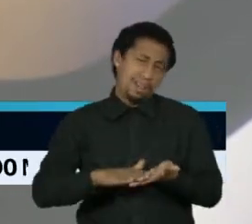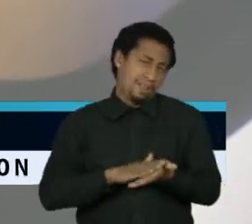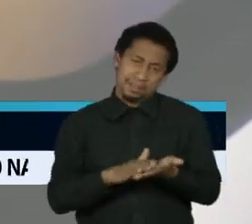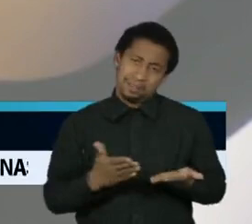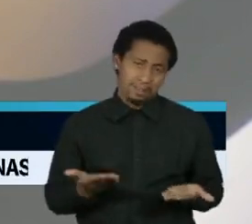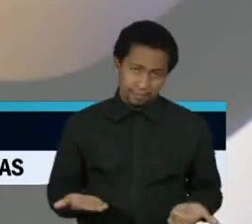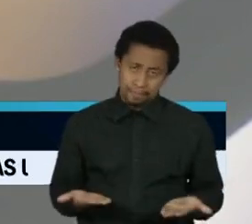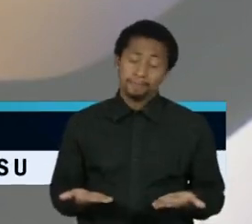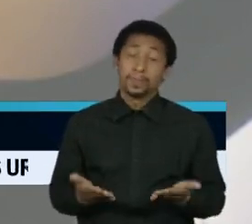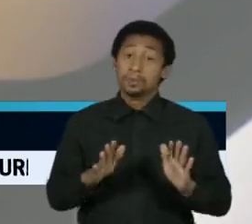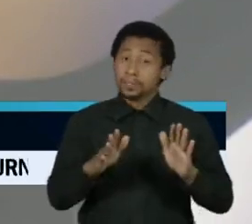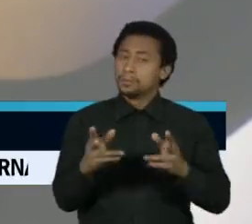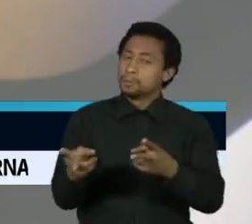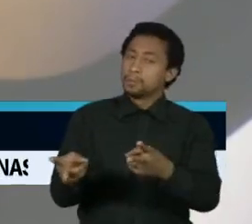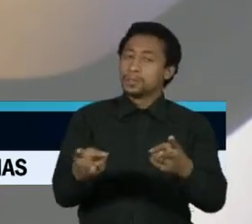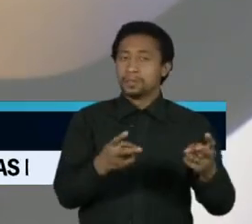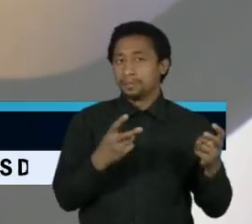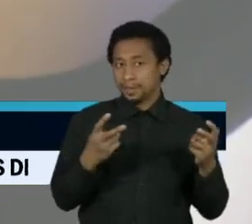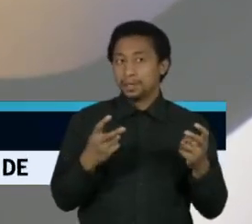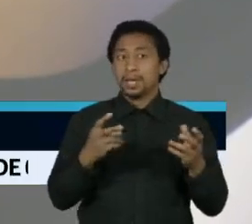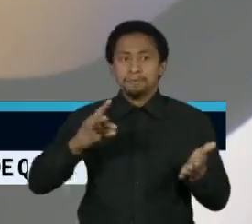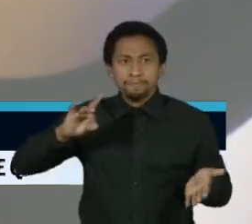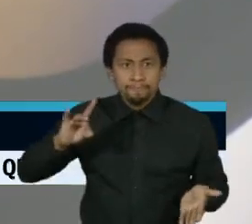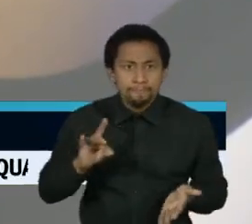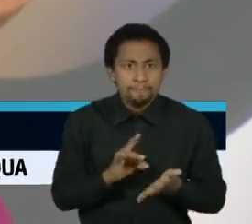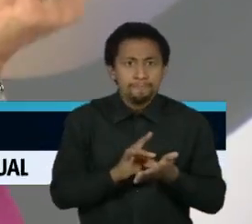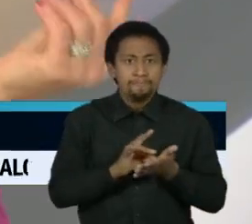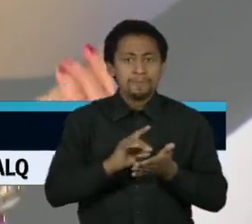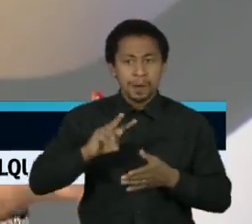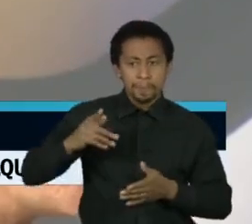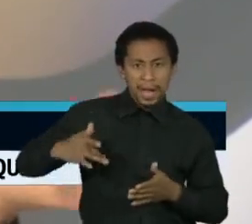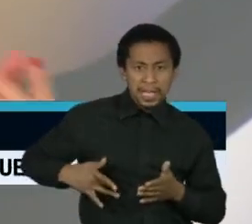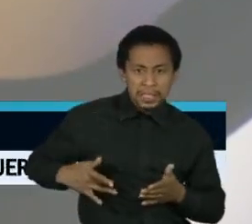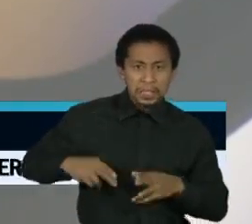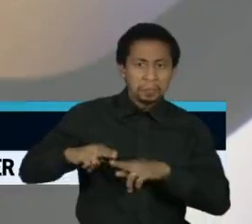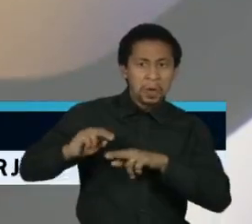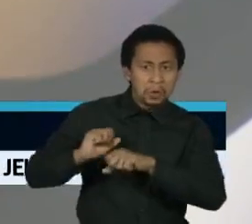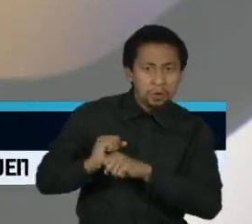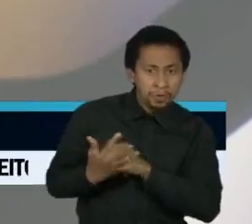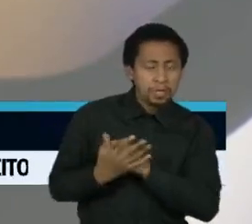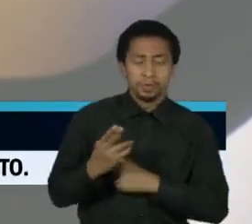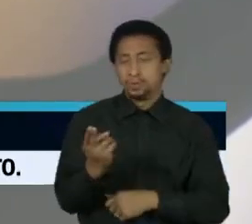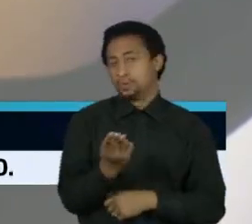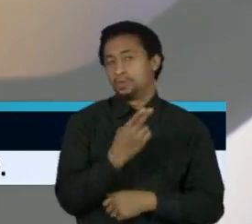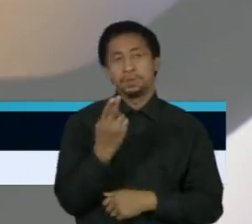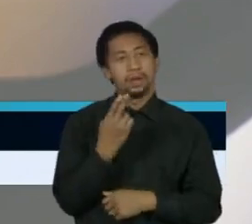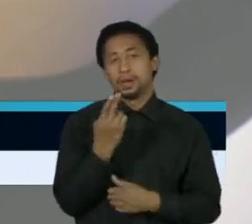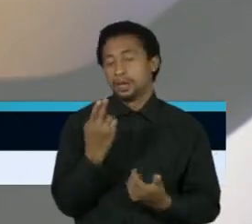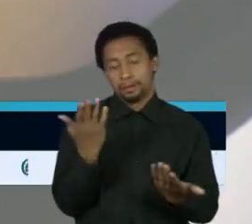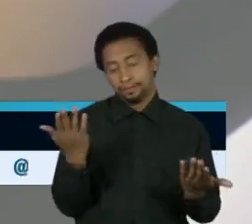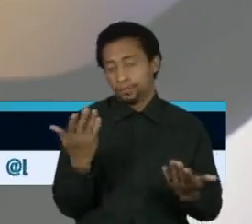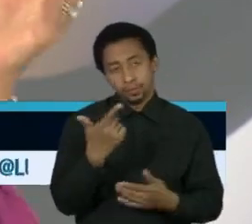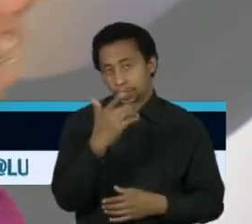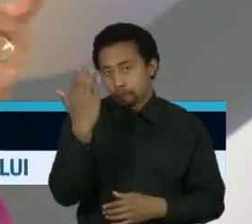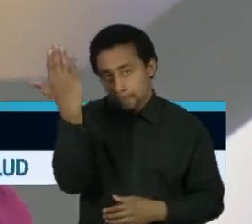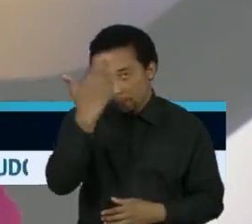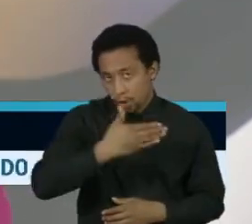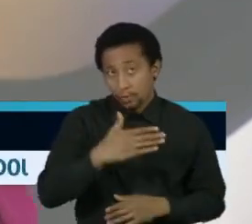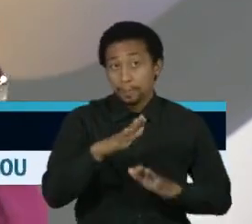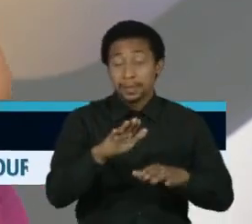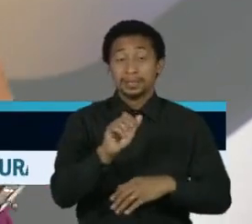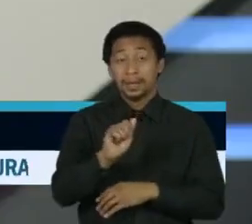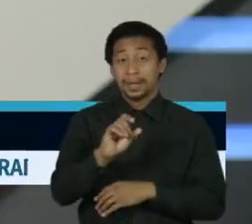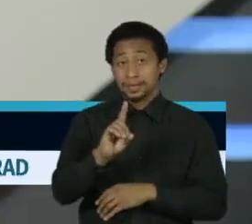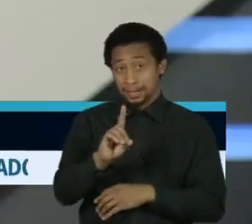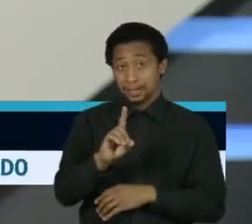que a gente vê é que ainda não dá para se afirmar tudo tem uma característica que eu acho que interessante que esse adenovírus